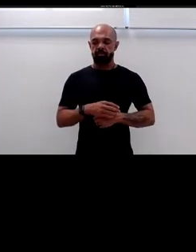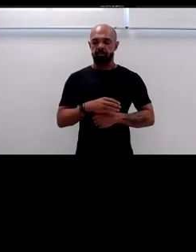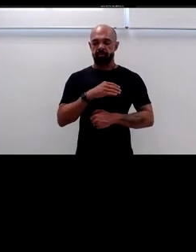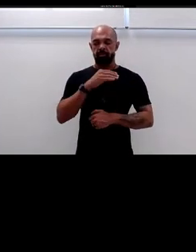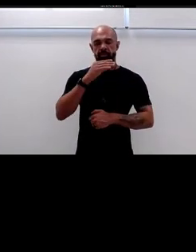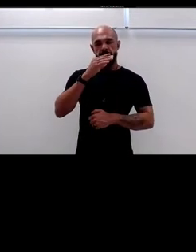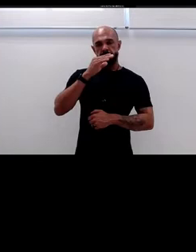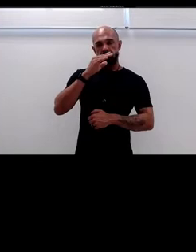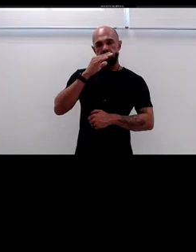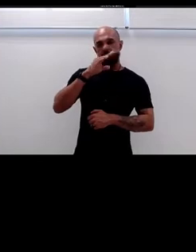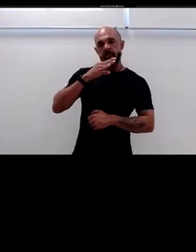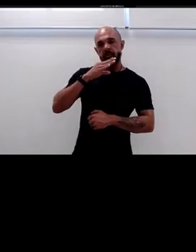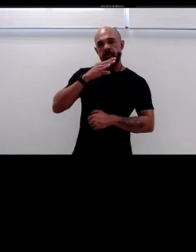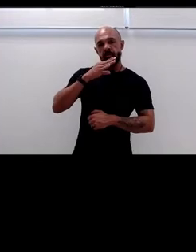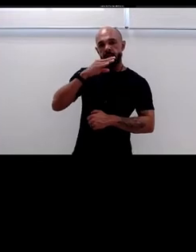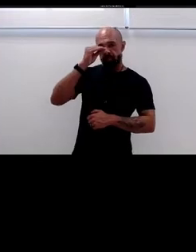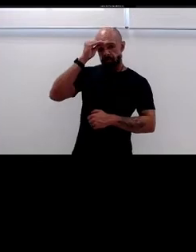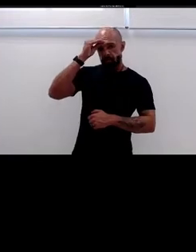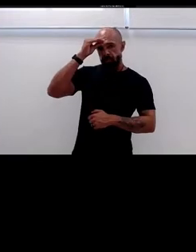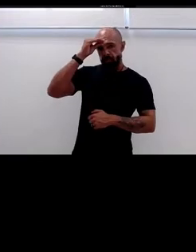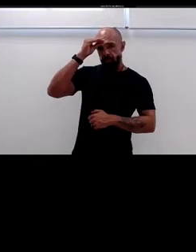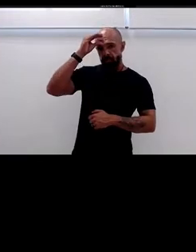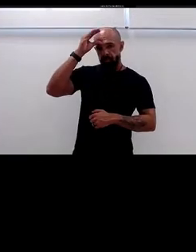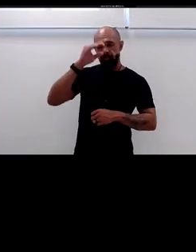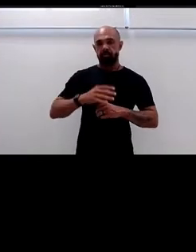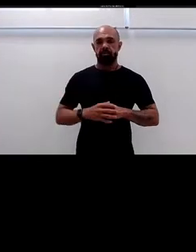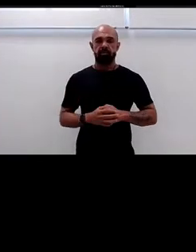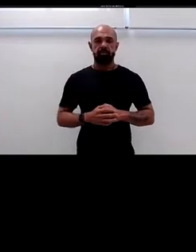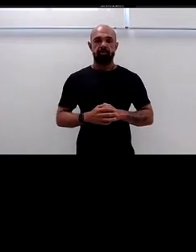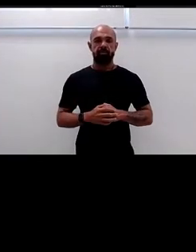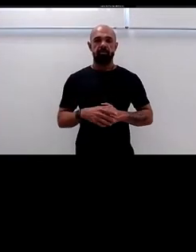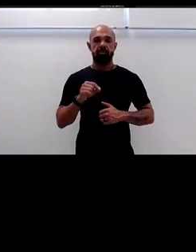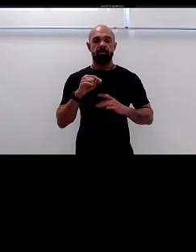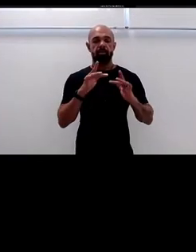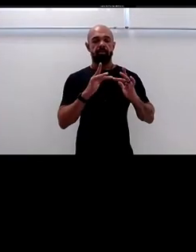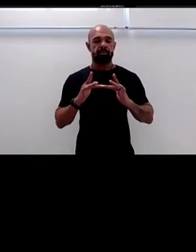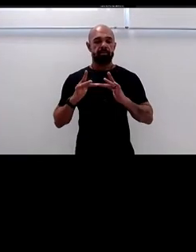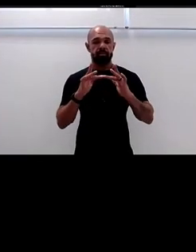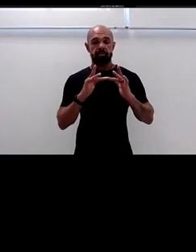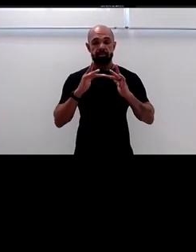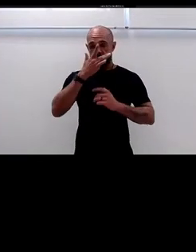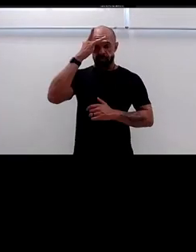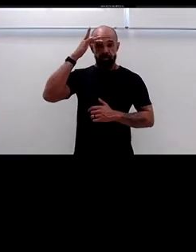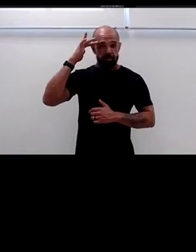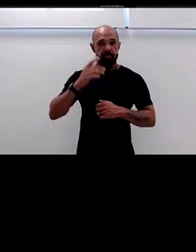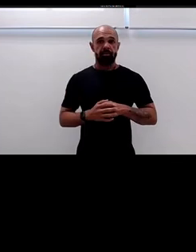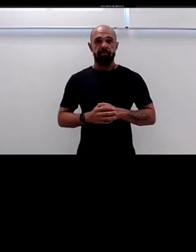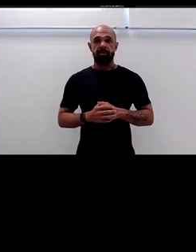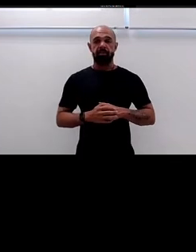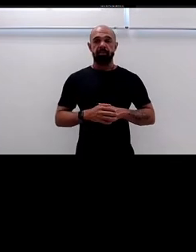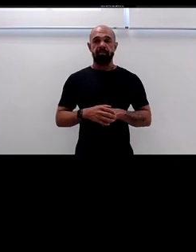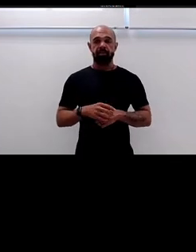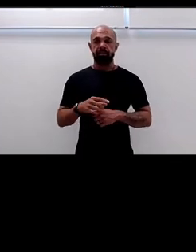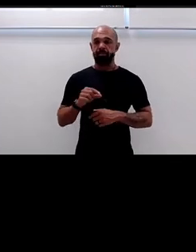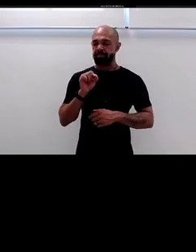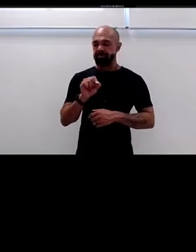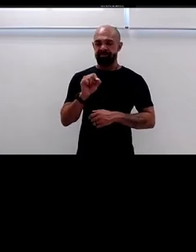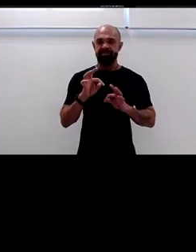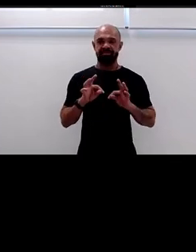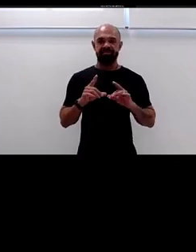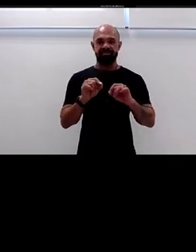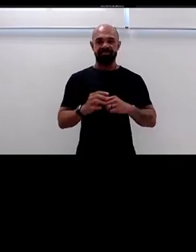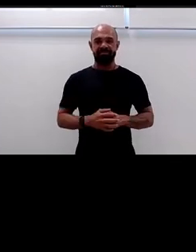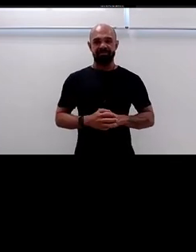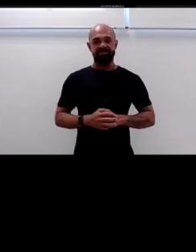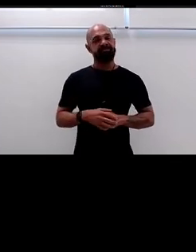através do contato com pessoas que, como já dizia o Newton, eu tento subir